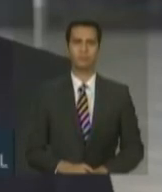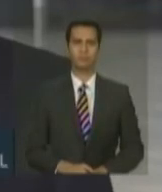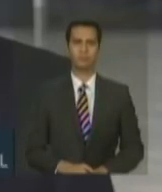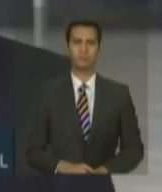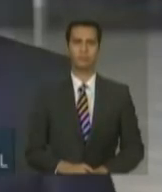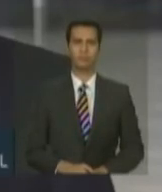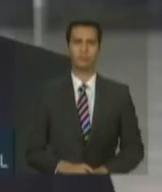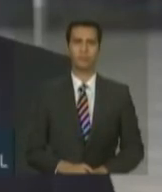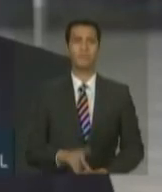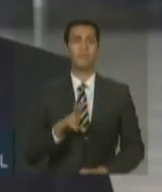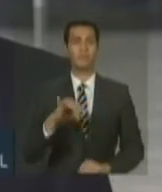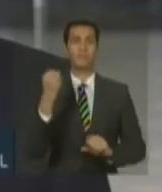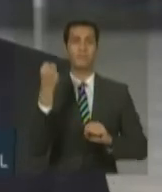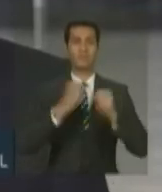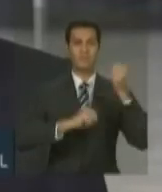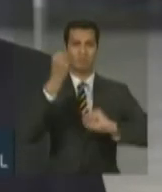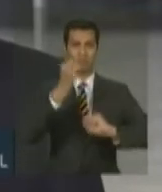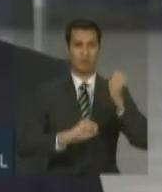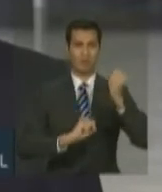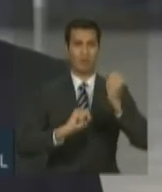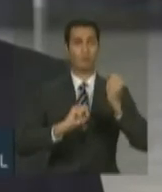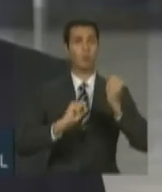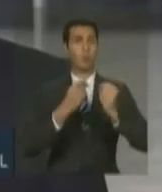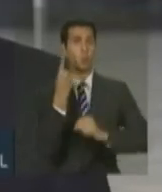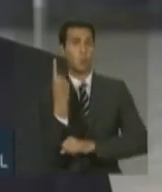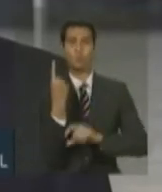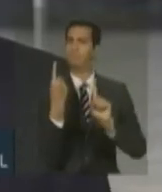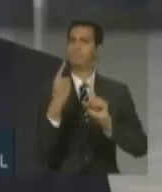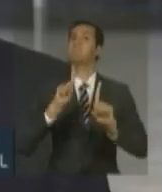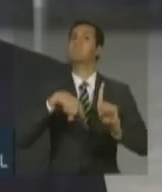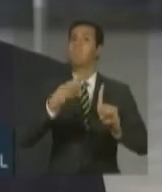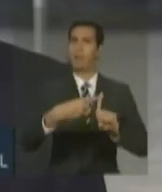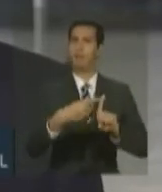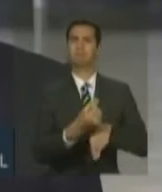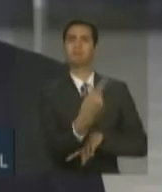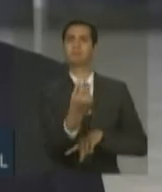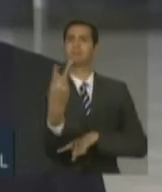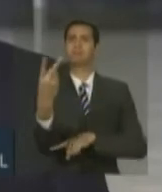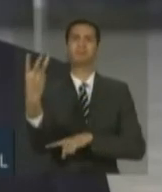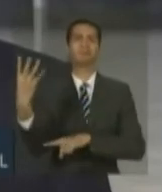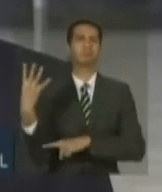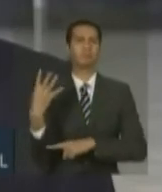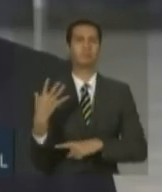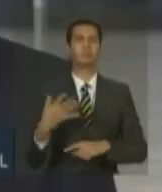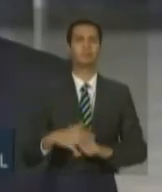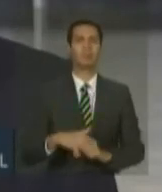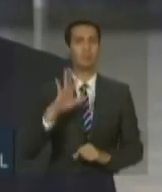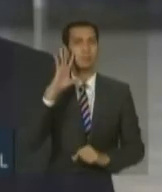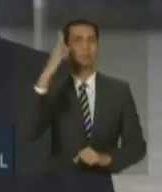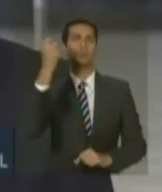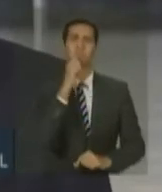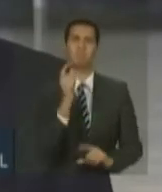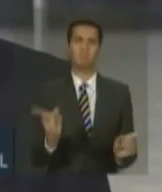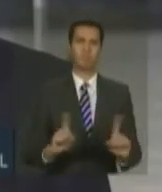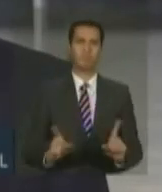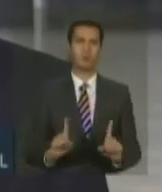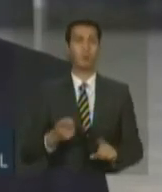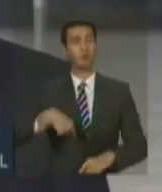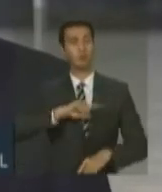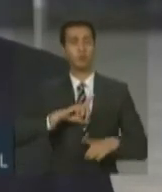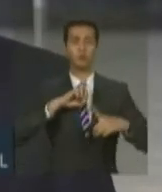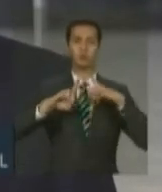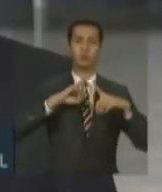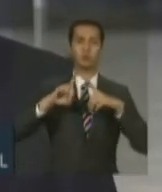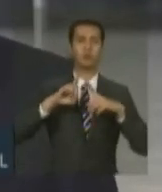Será mais de uma fábrica. Pode ficar de é mais de uma fábrica. Estado, não? Isso não está definido nesse momento. Nesse momento, nós estamos discutindo a primeira